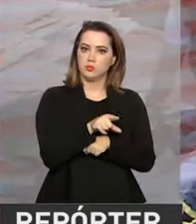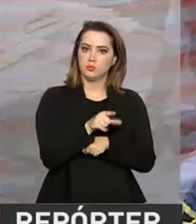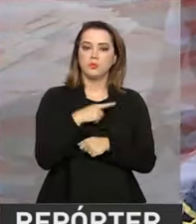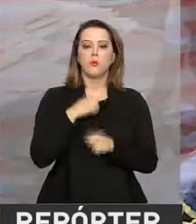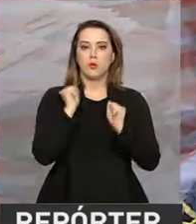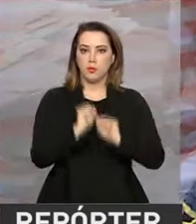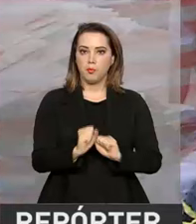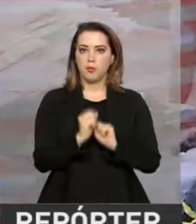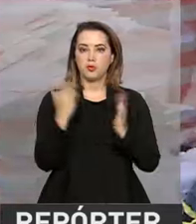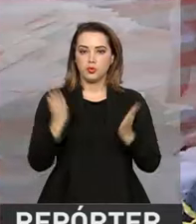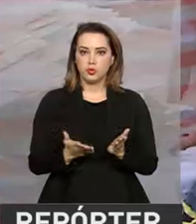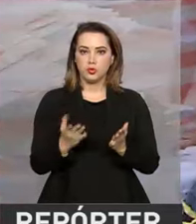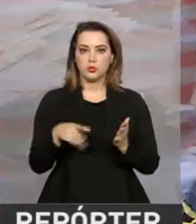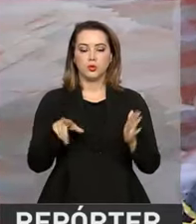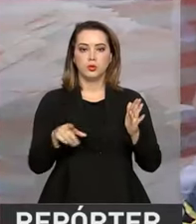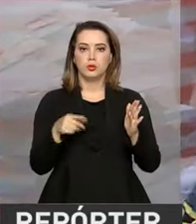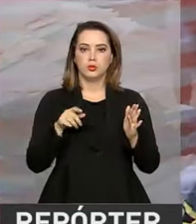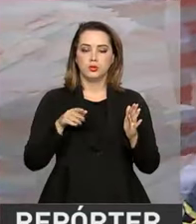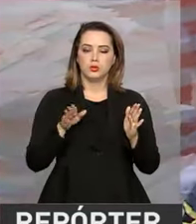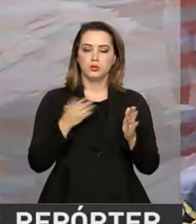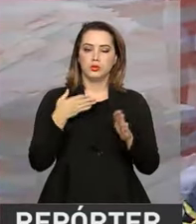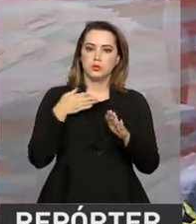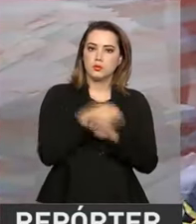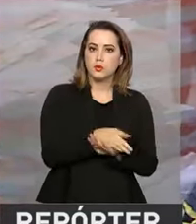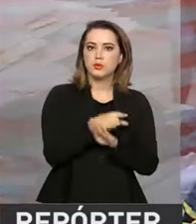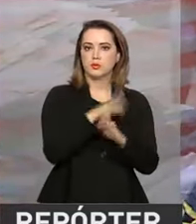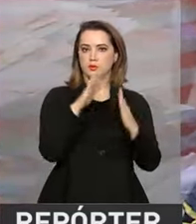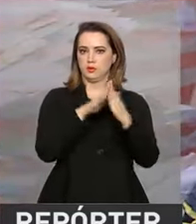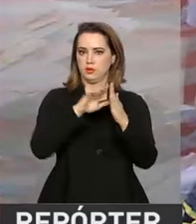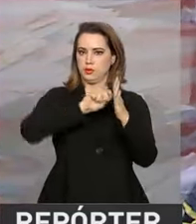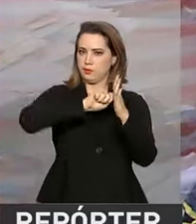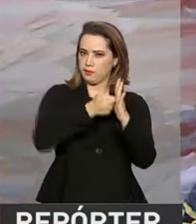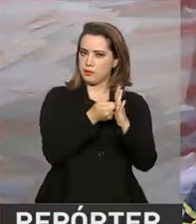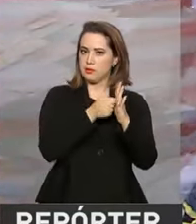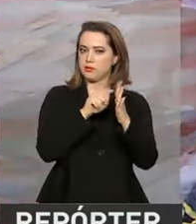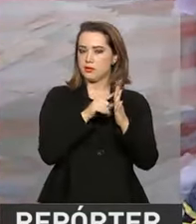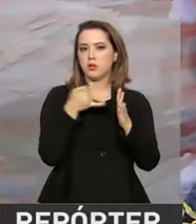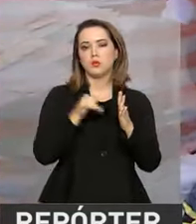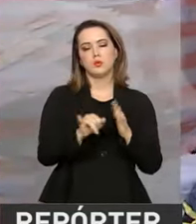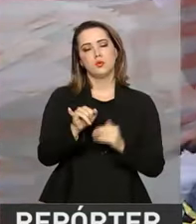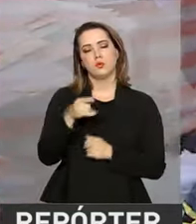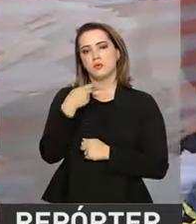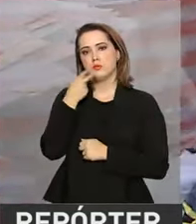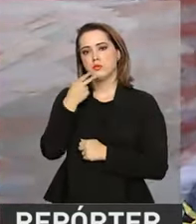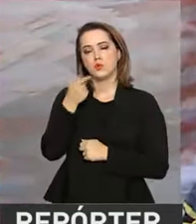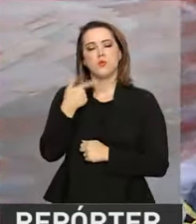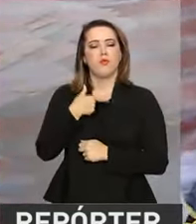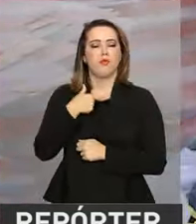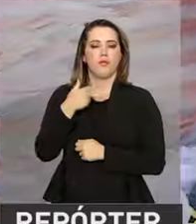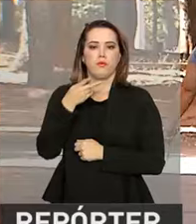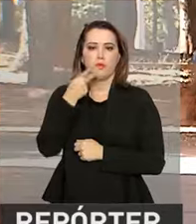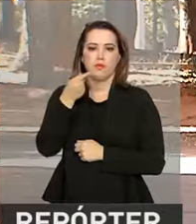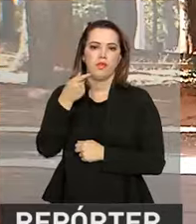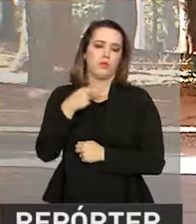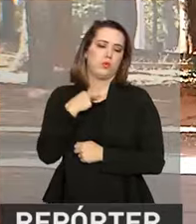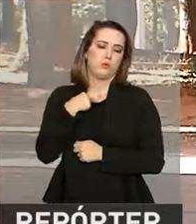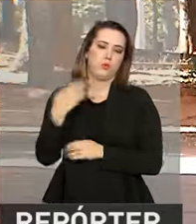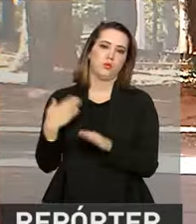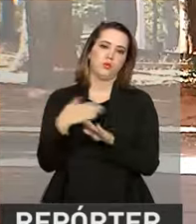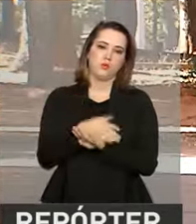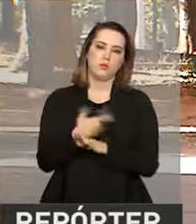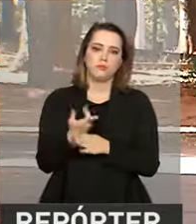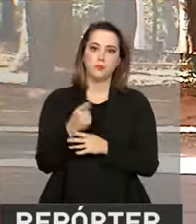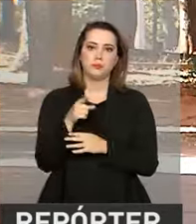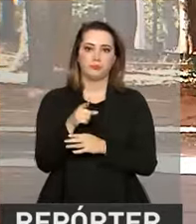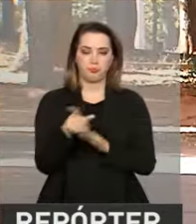exemplo, o acesso forçado em imóveis abandonados ou quando o proprietário recusa o acesso dos profissionais. A lei, que passou